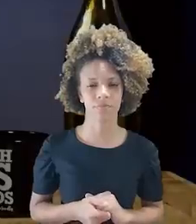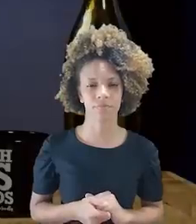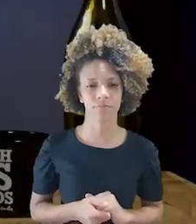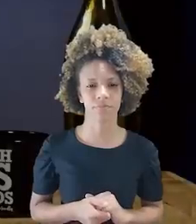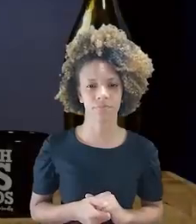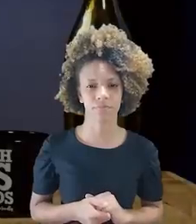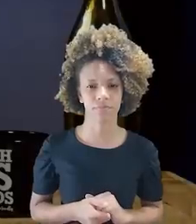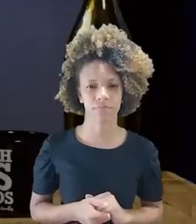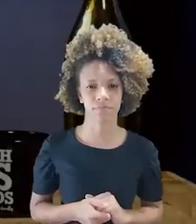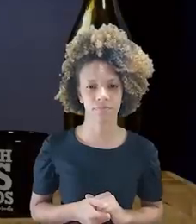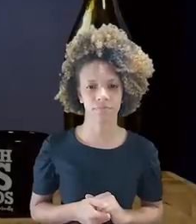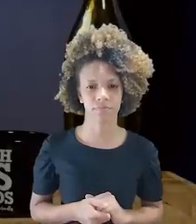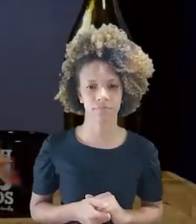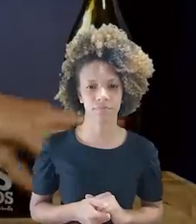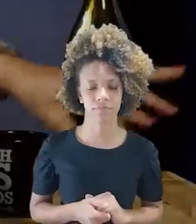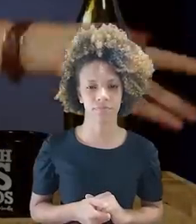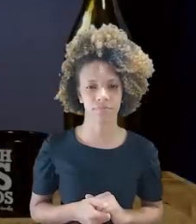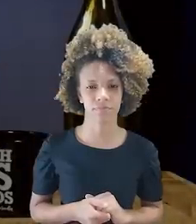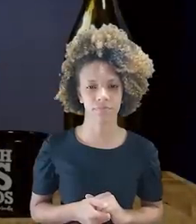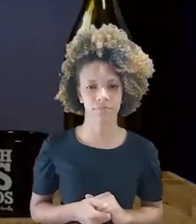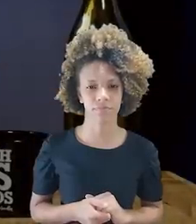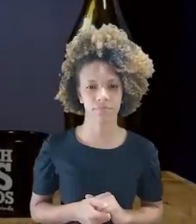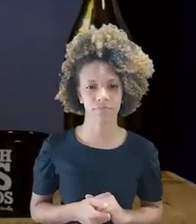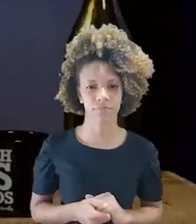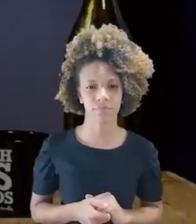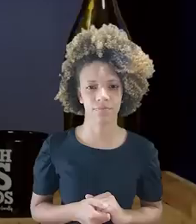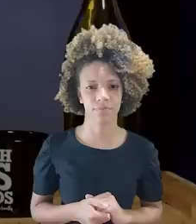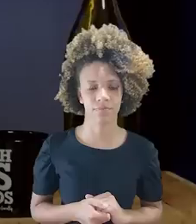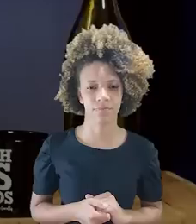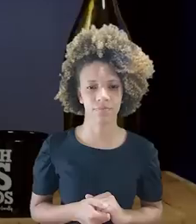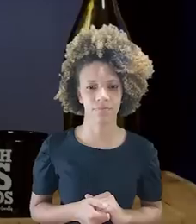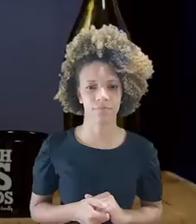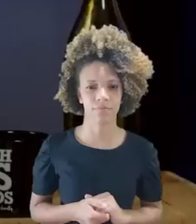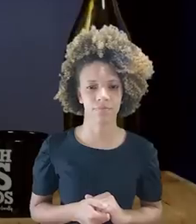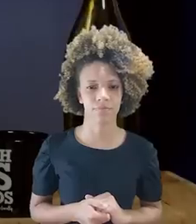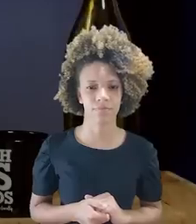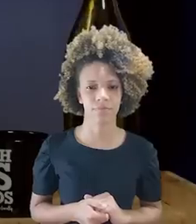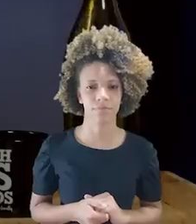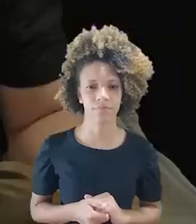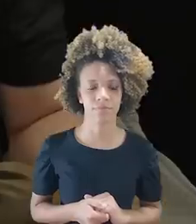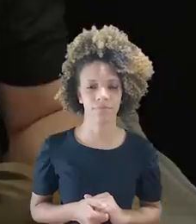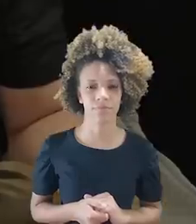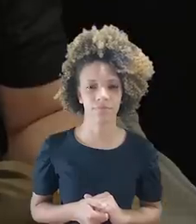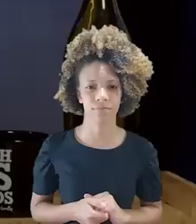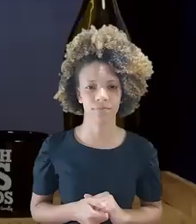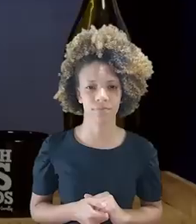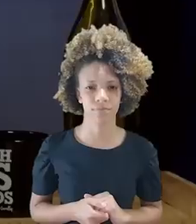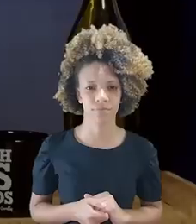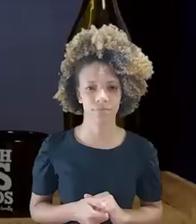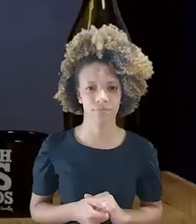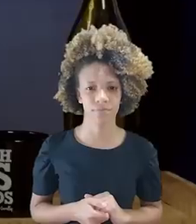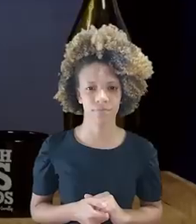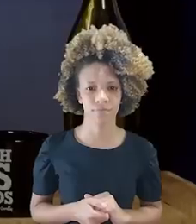ego dela E aí o filho dela veio recebe de um amiguinho falando n Nossa eu tô pirando Tá mas eu